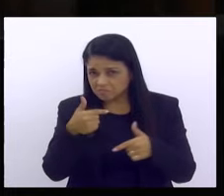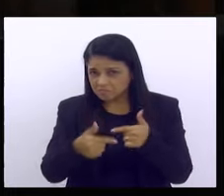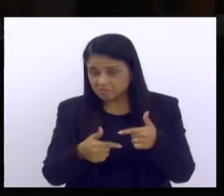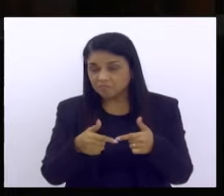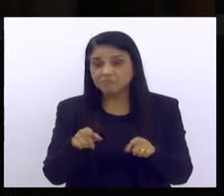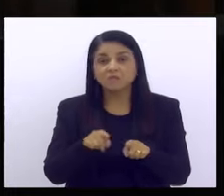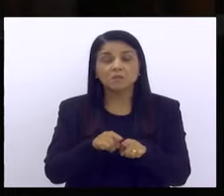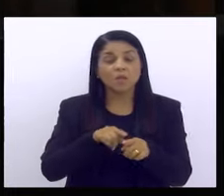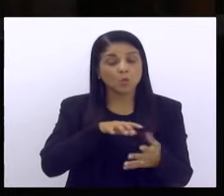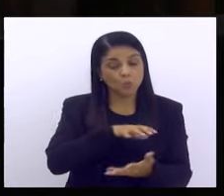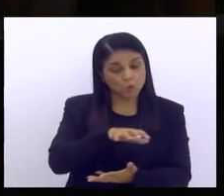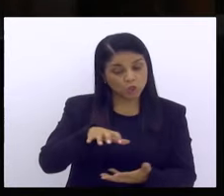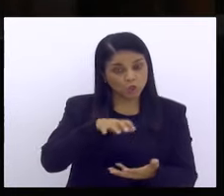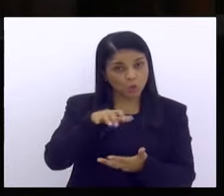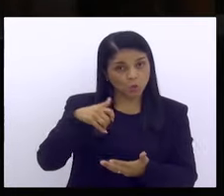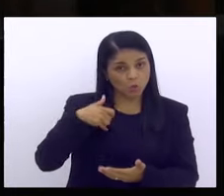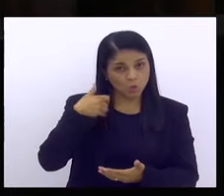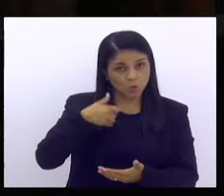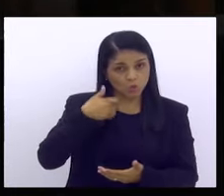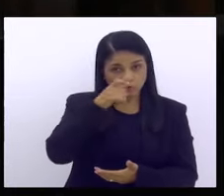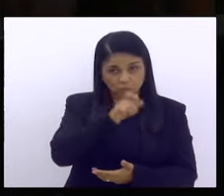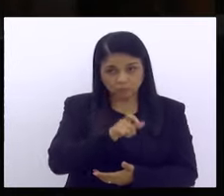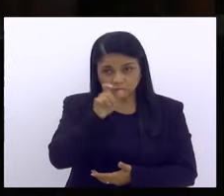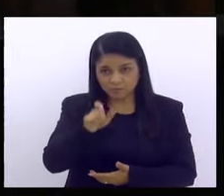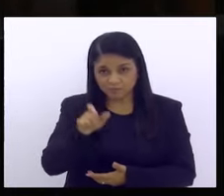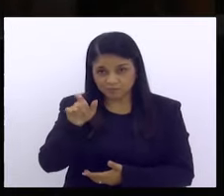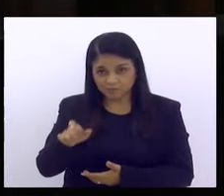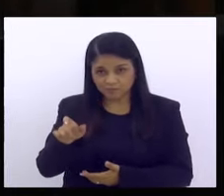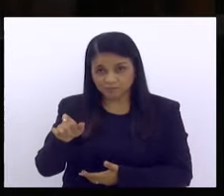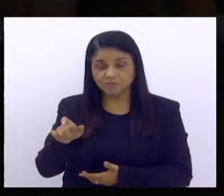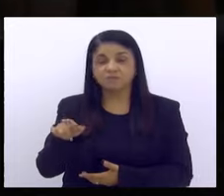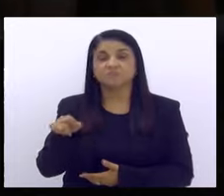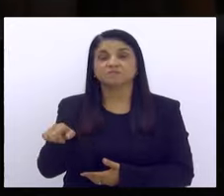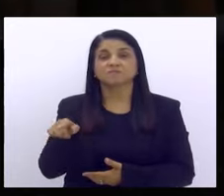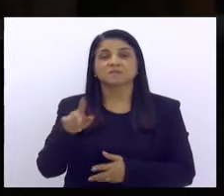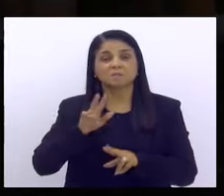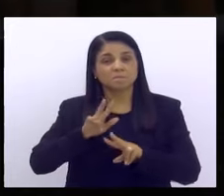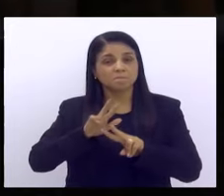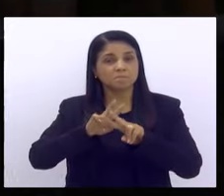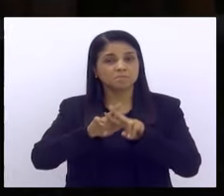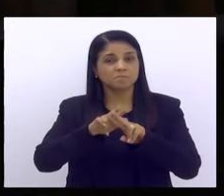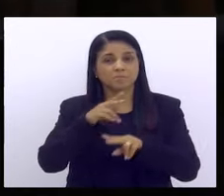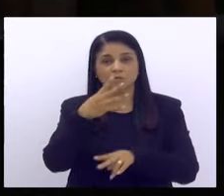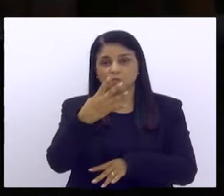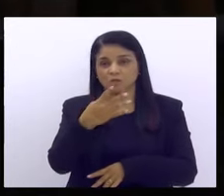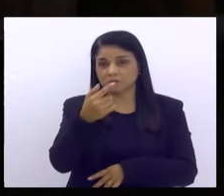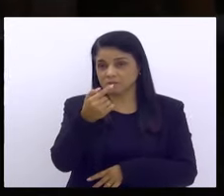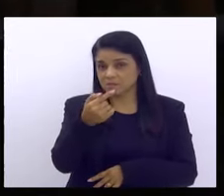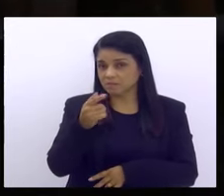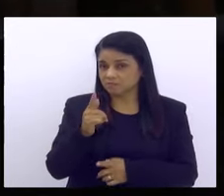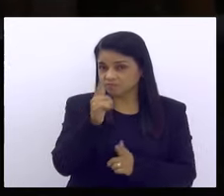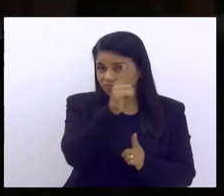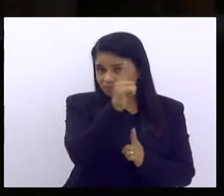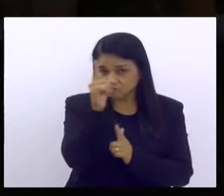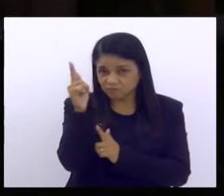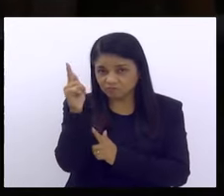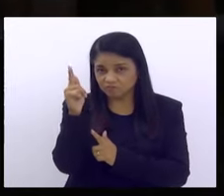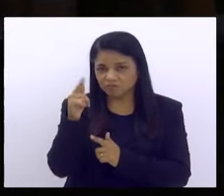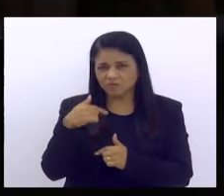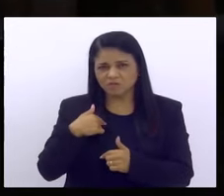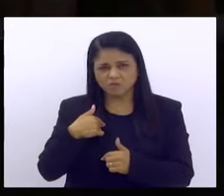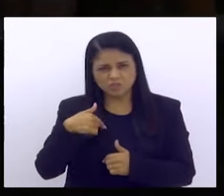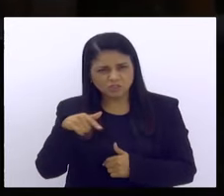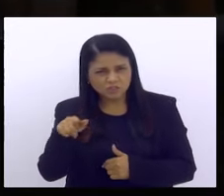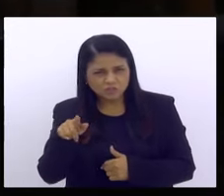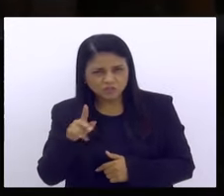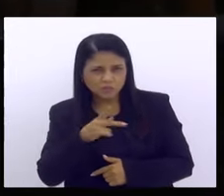os idosos do condomínio de luxo, onde foram apreendidos 47 fuzis, deixaram de ir ao